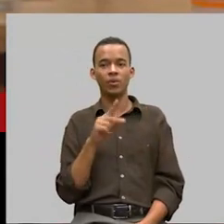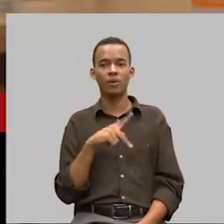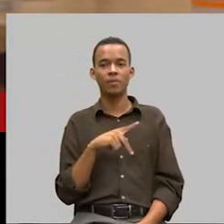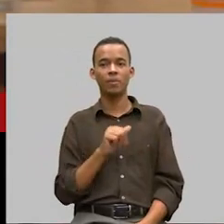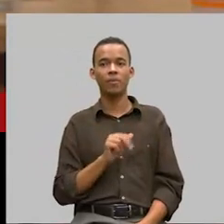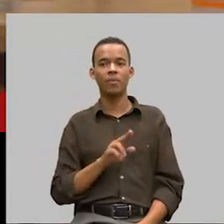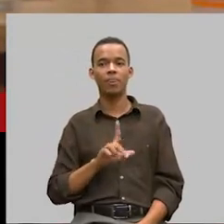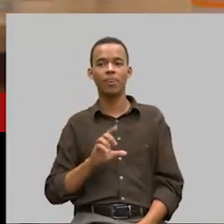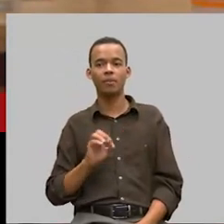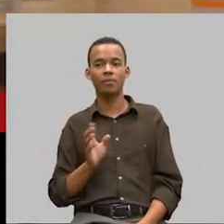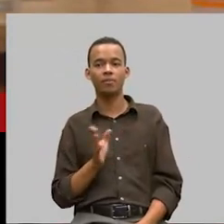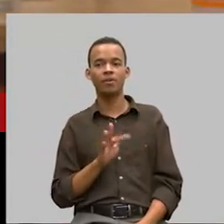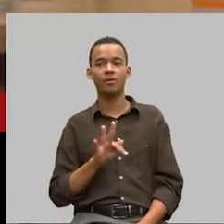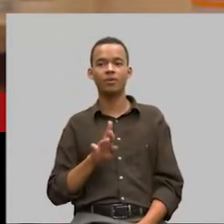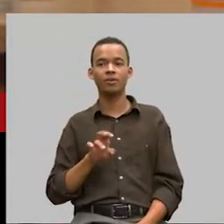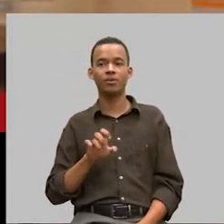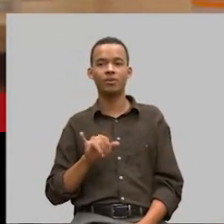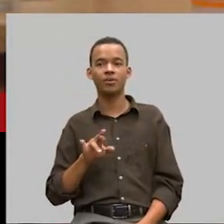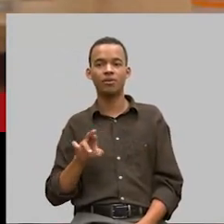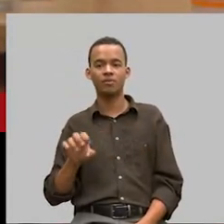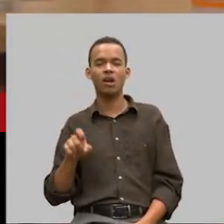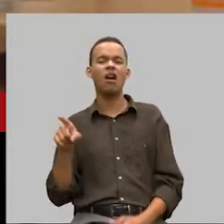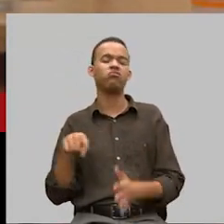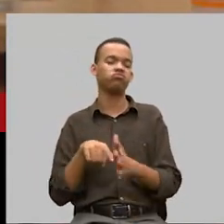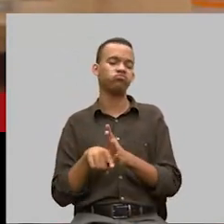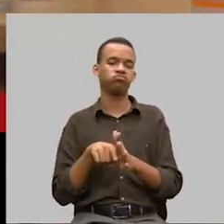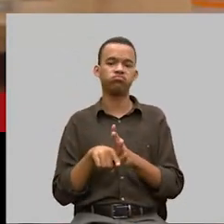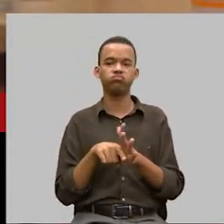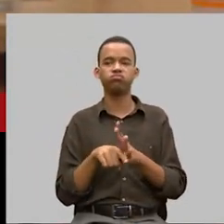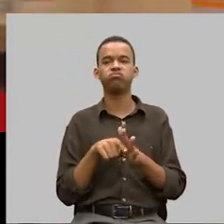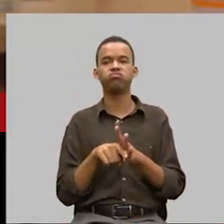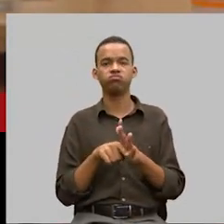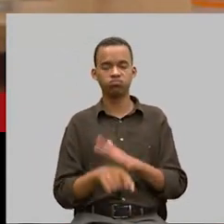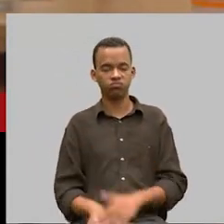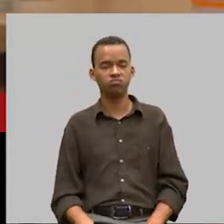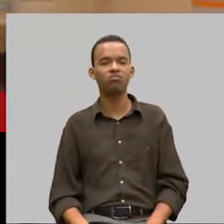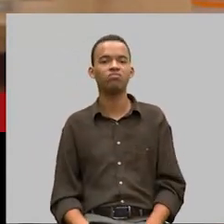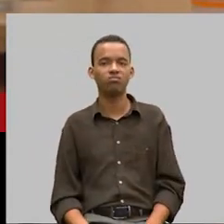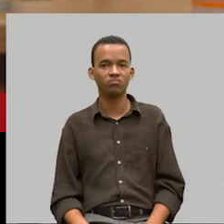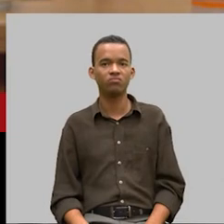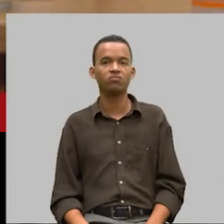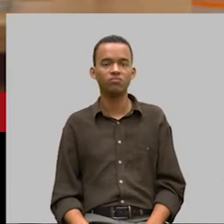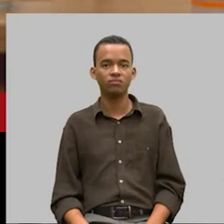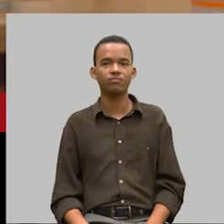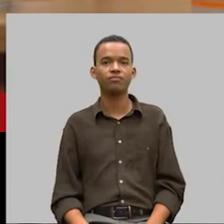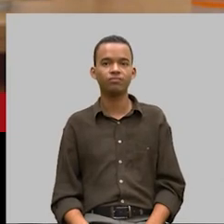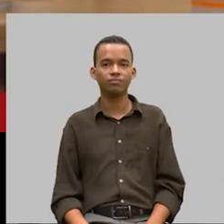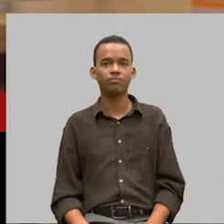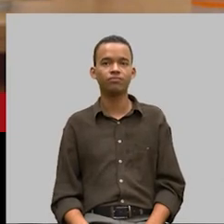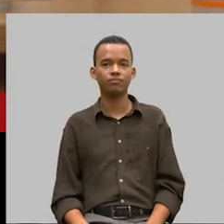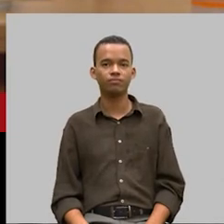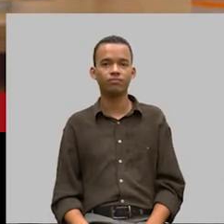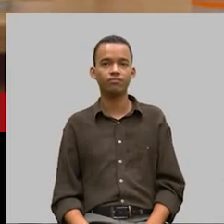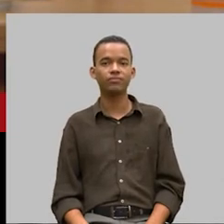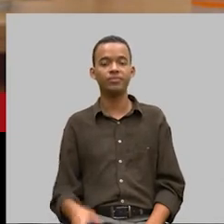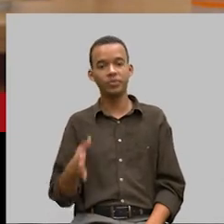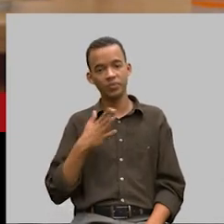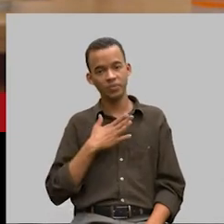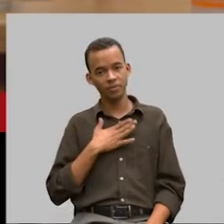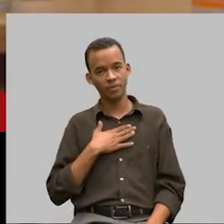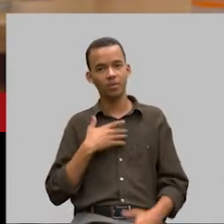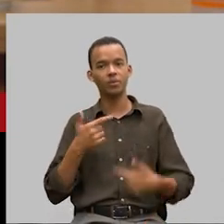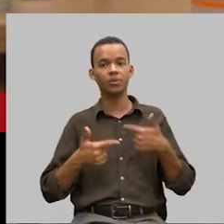profundidade teórica bom como o tempo é curto e meu meu papel aqui é debatedor perguntei pro João